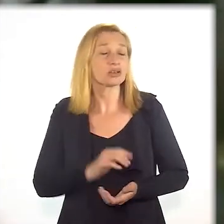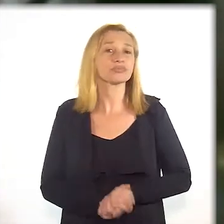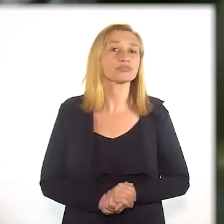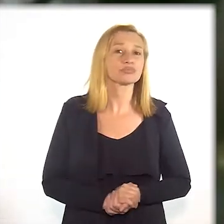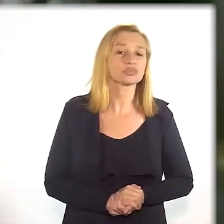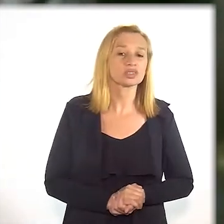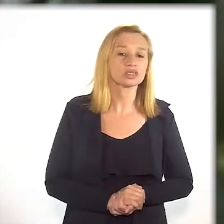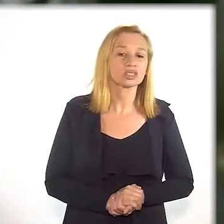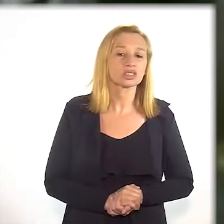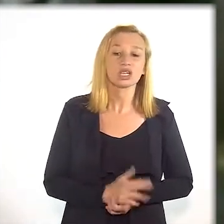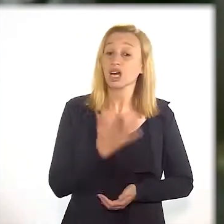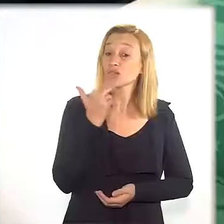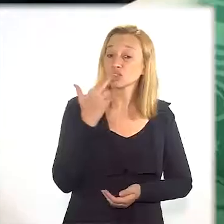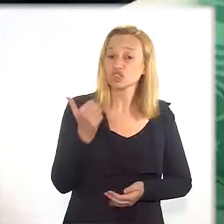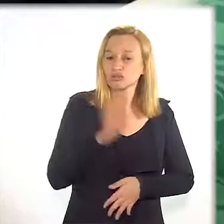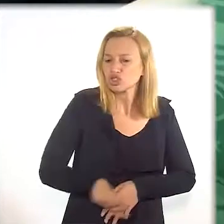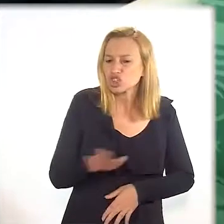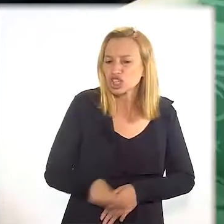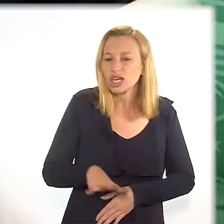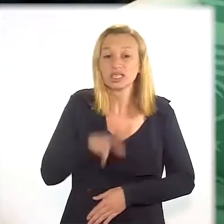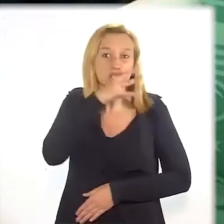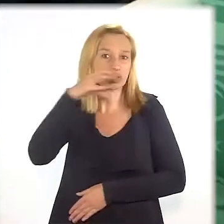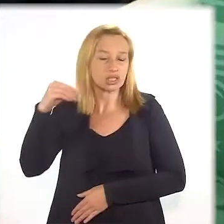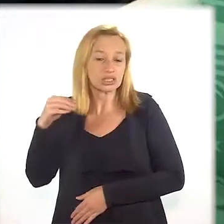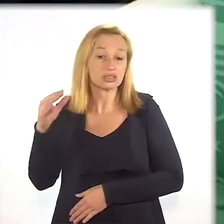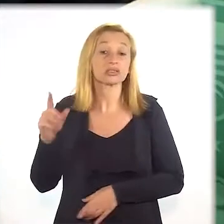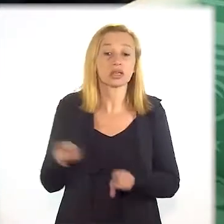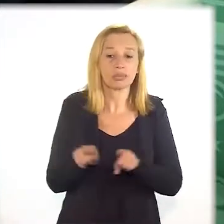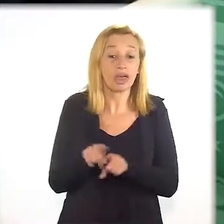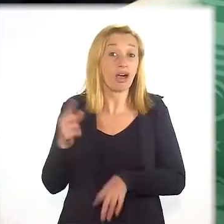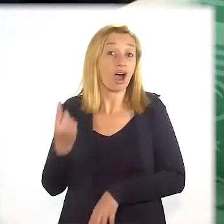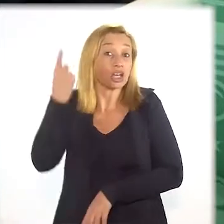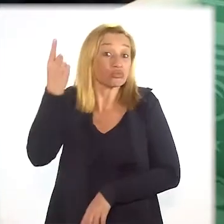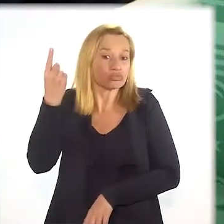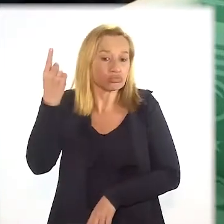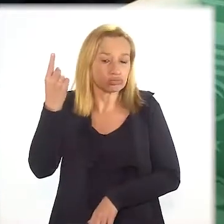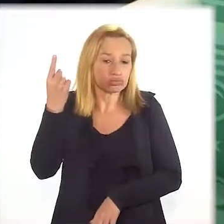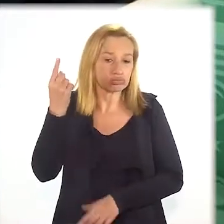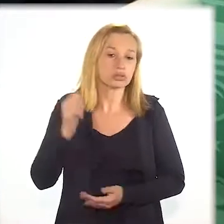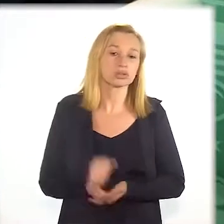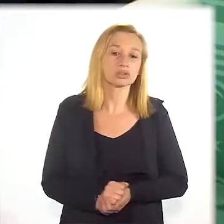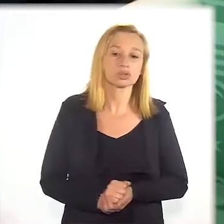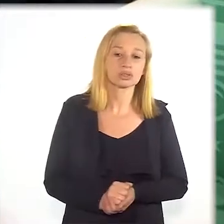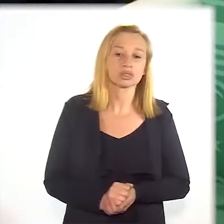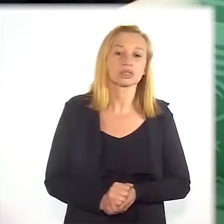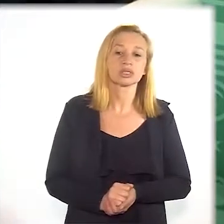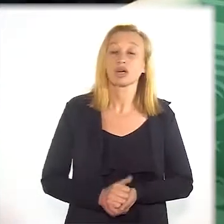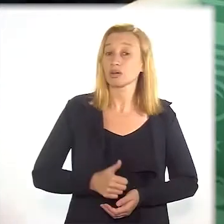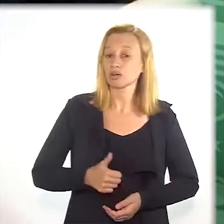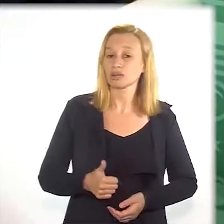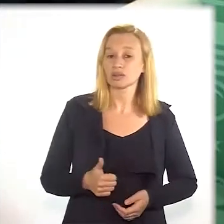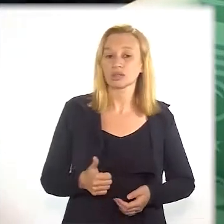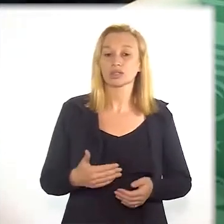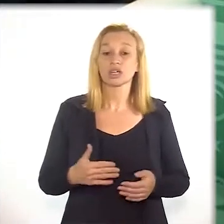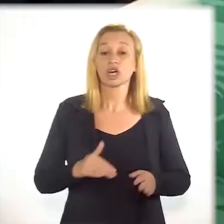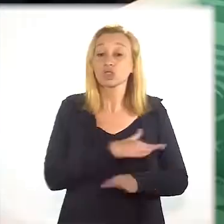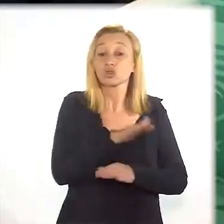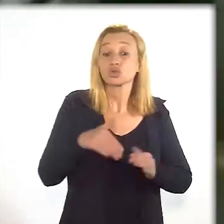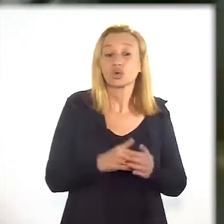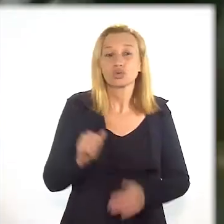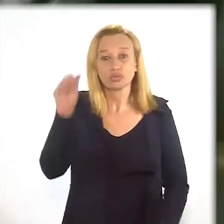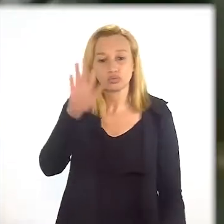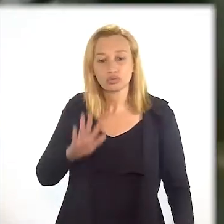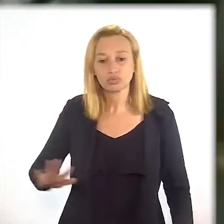capta o estado nutricional de crianças, adolescentes e adultos, enfim, que foram atendidos na atenção primária, em todo o